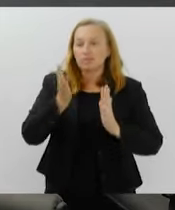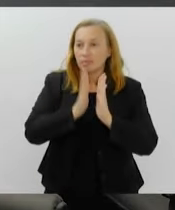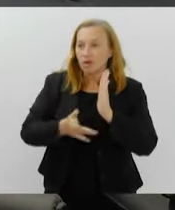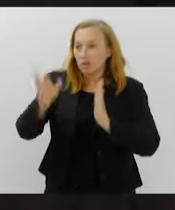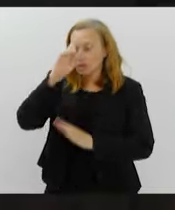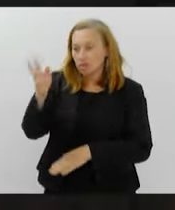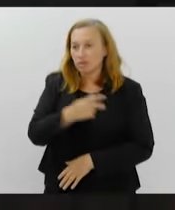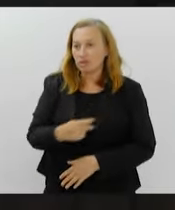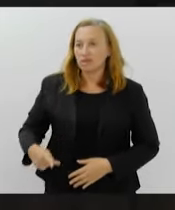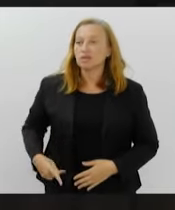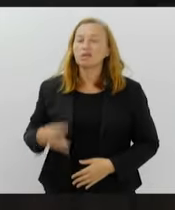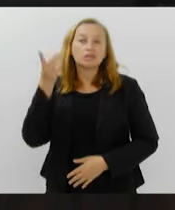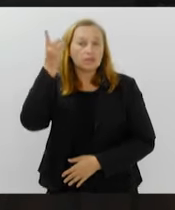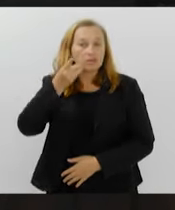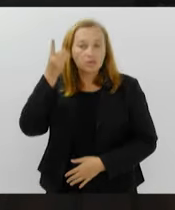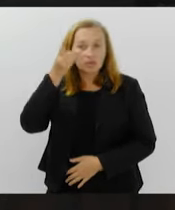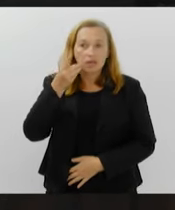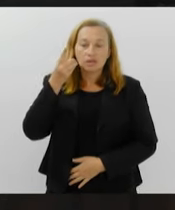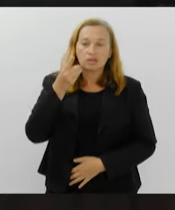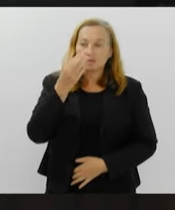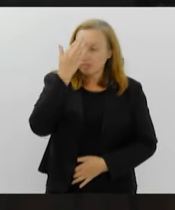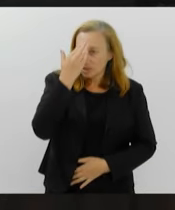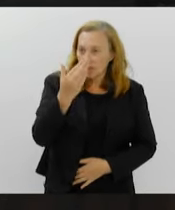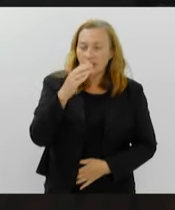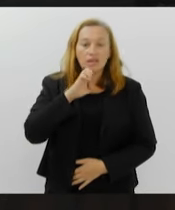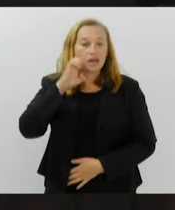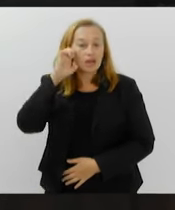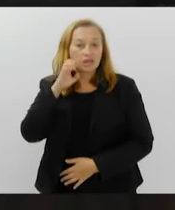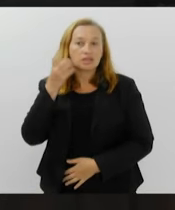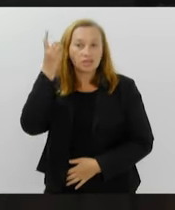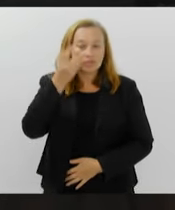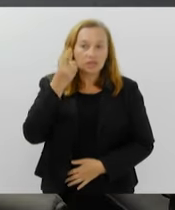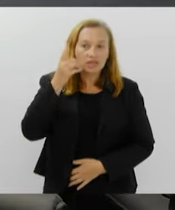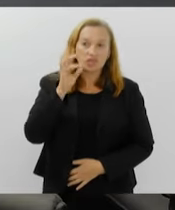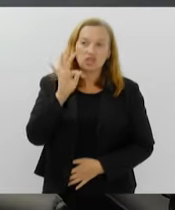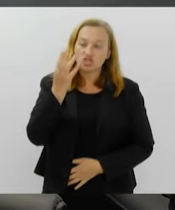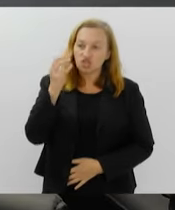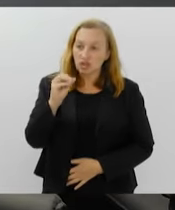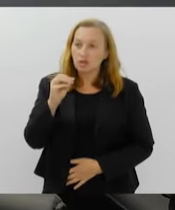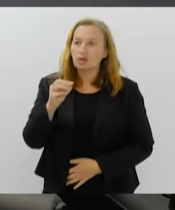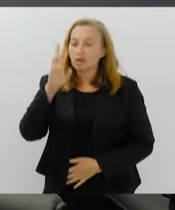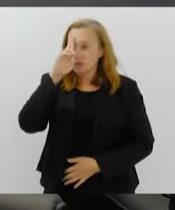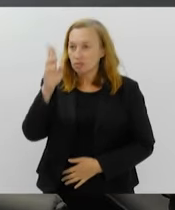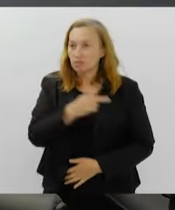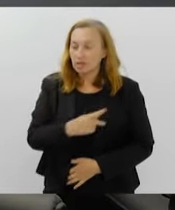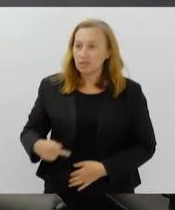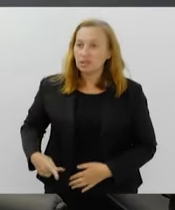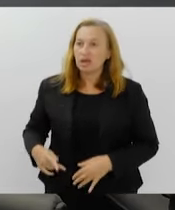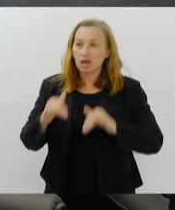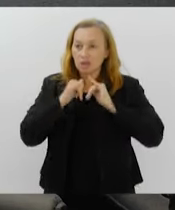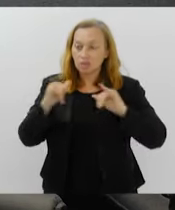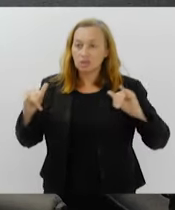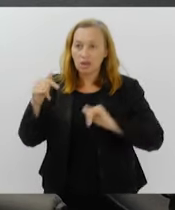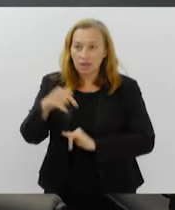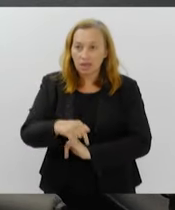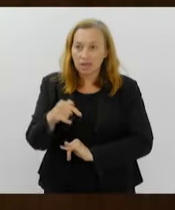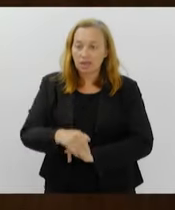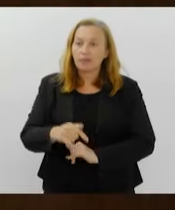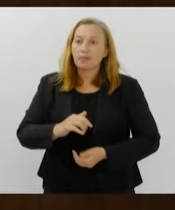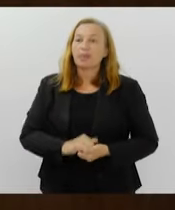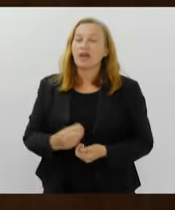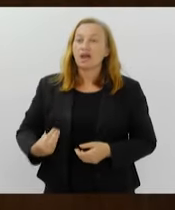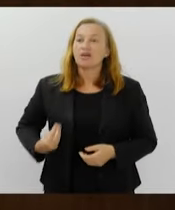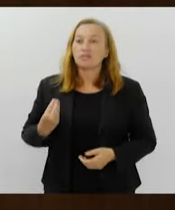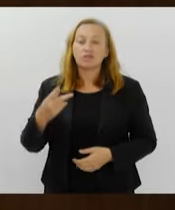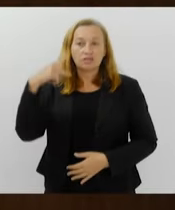Presidente Deputado Obrigado deputada Érica Deputado Thiago Rangel por favor Presidente anunciar aqui a presença do